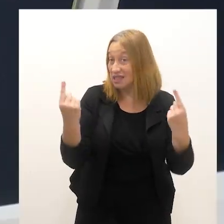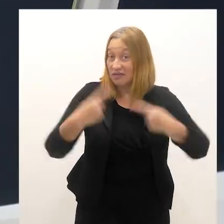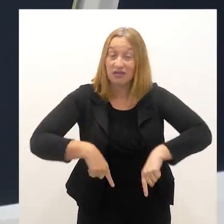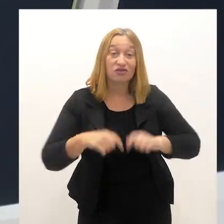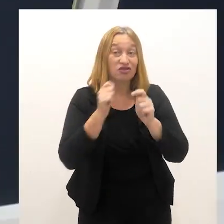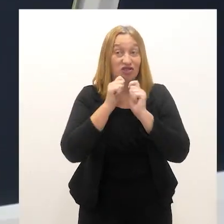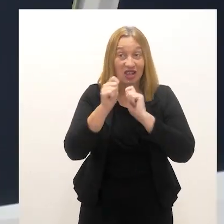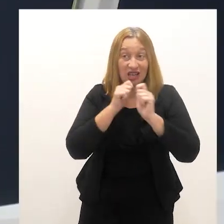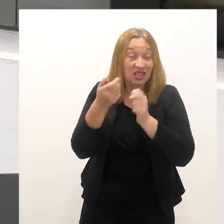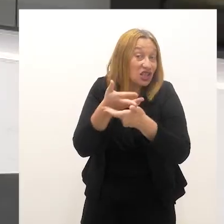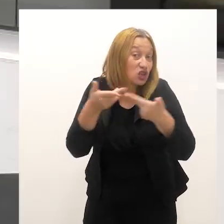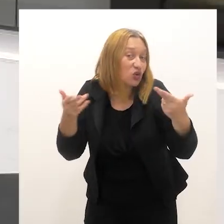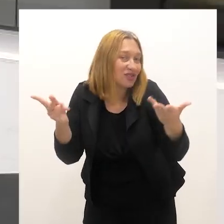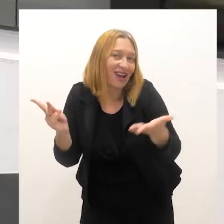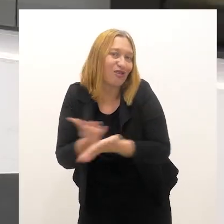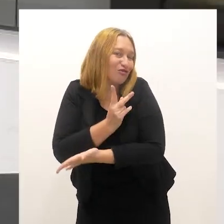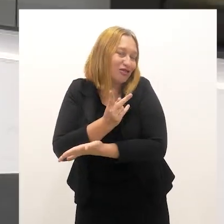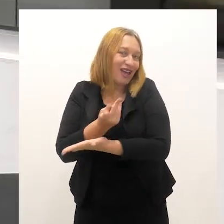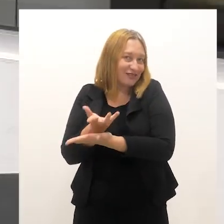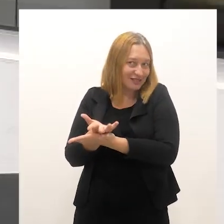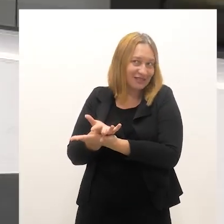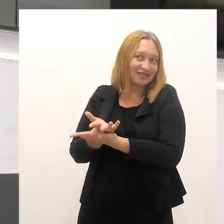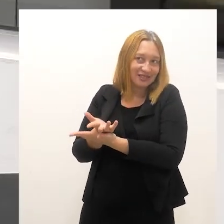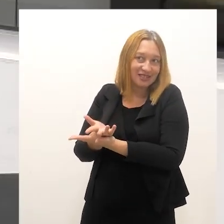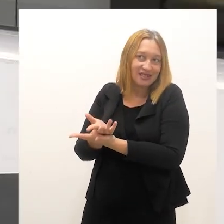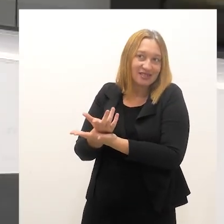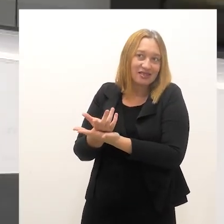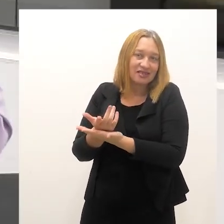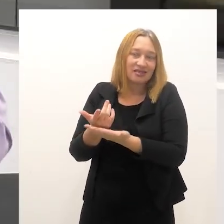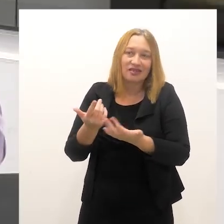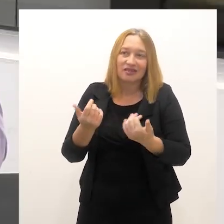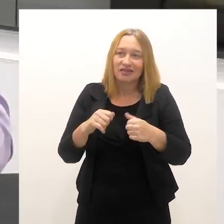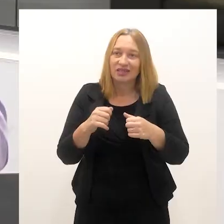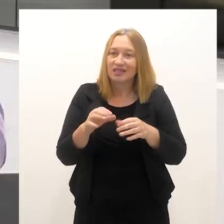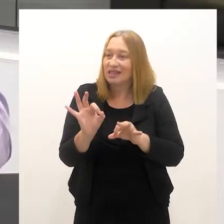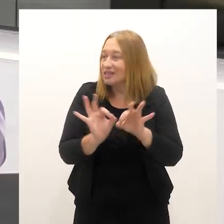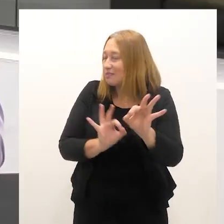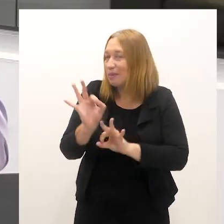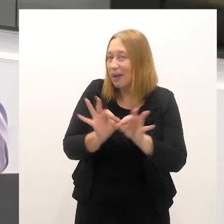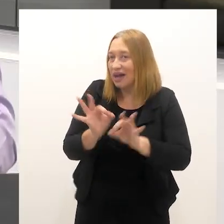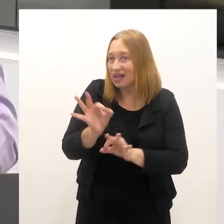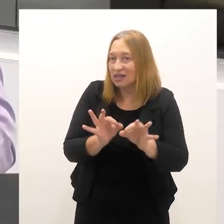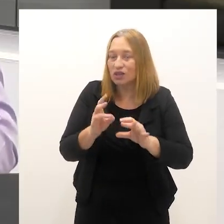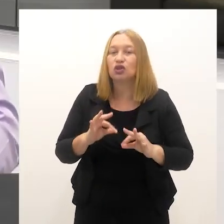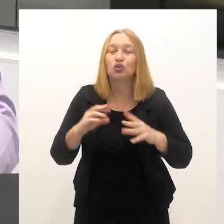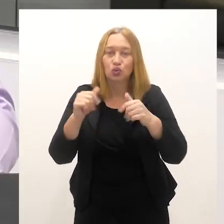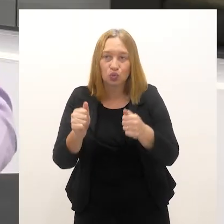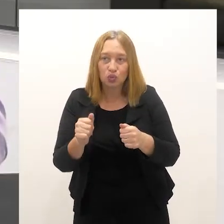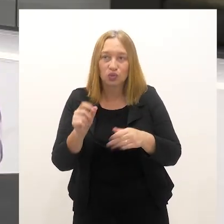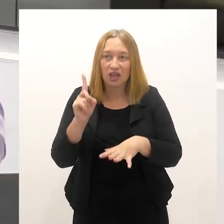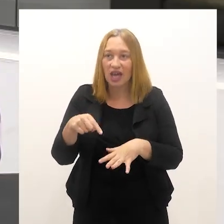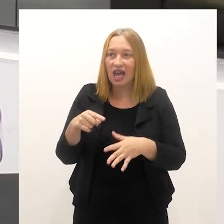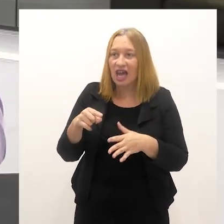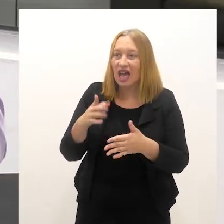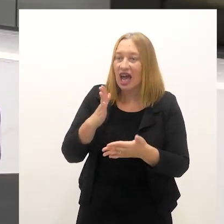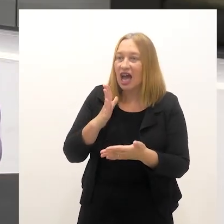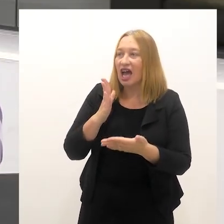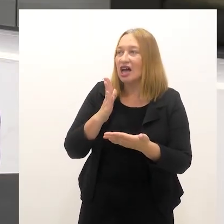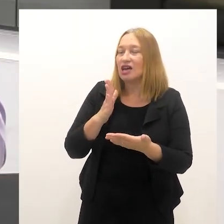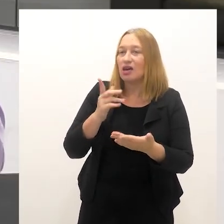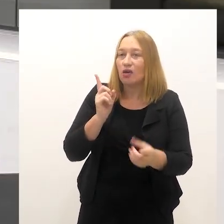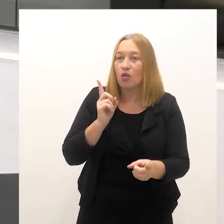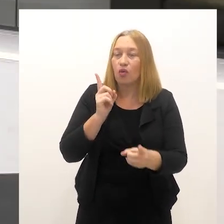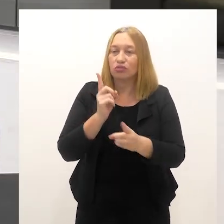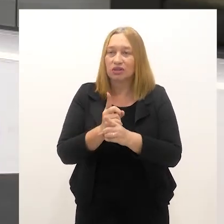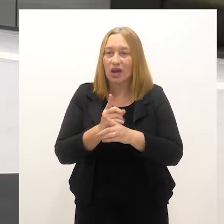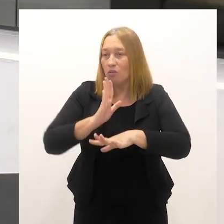desafios do jornalismo, não é verdade? São essas coisas que acontecem por aí. A gente tem que sempre estar improvisando, né?